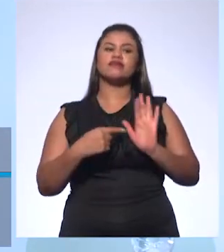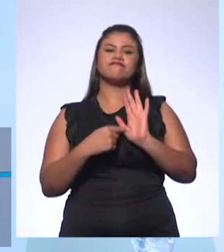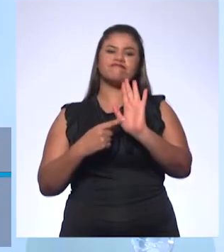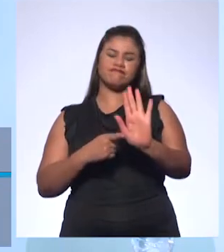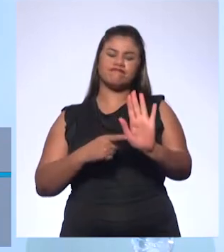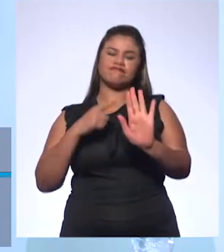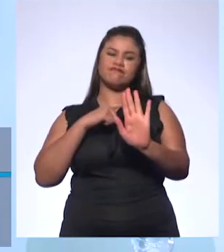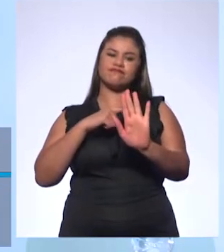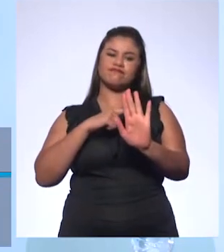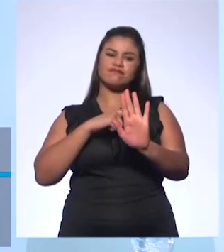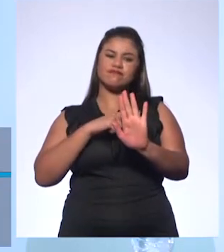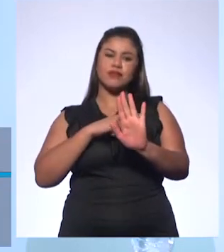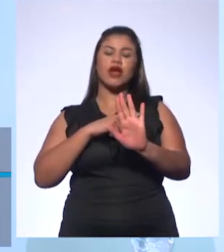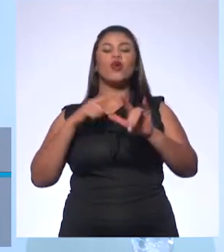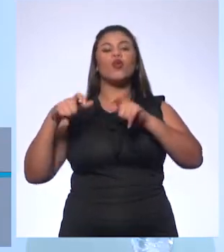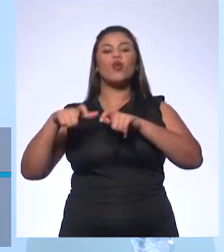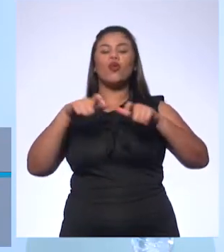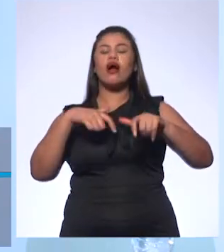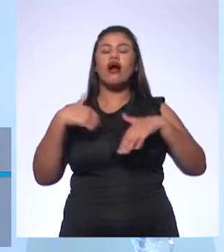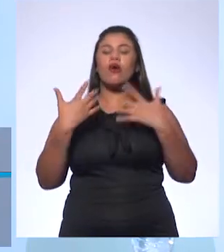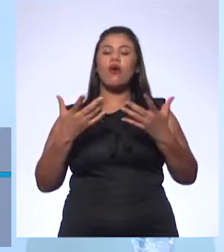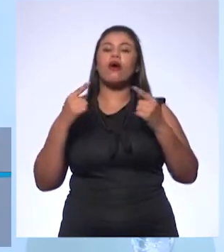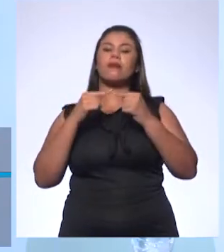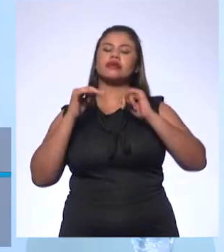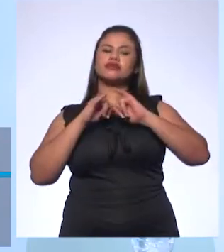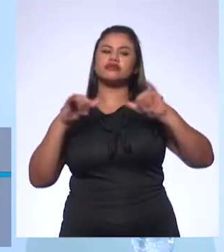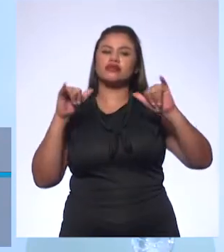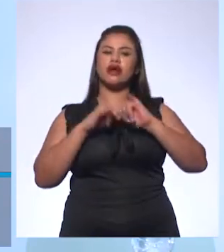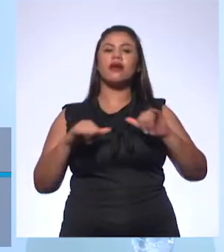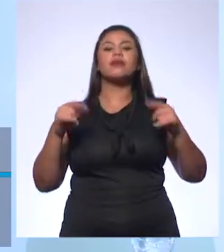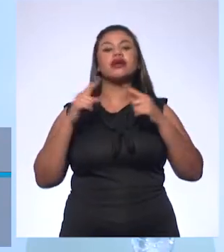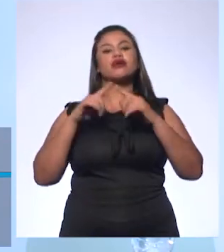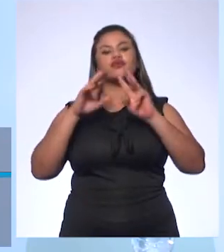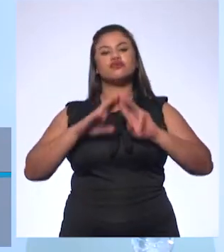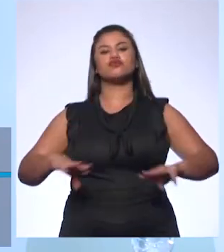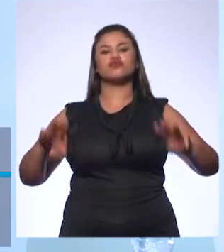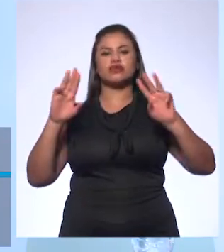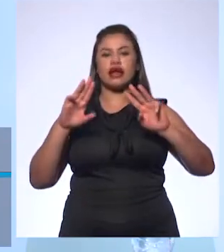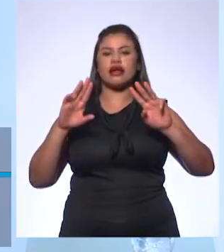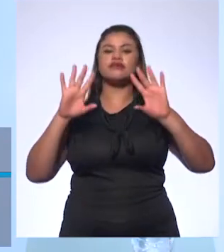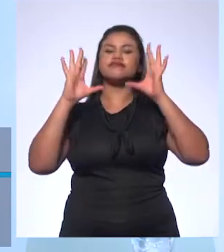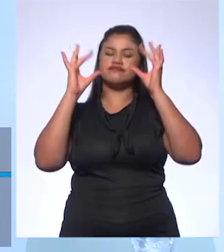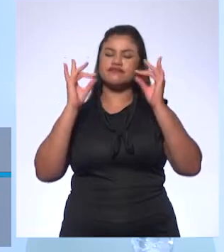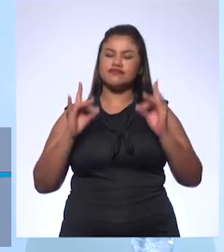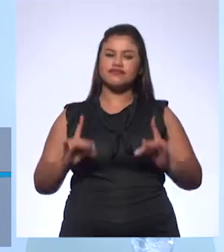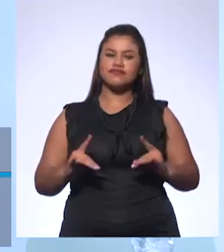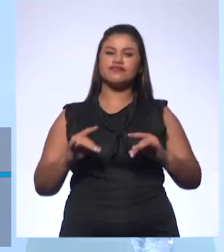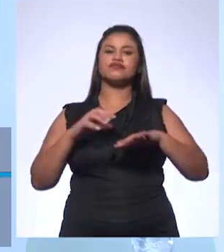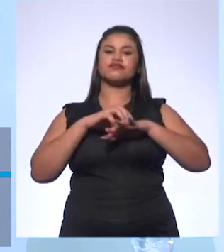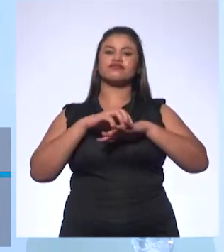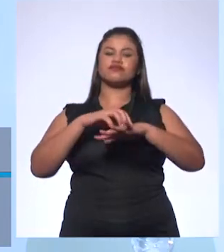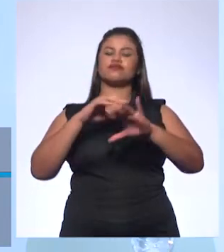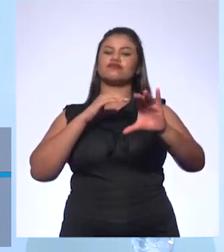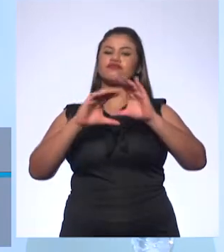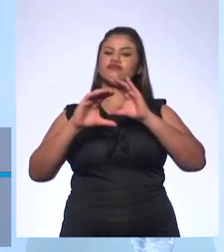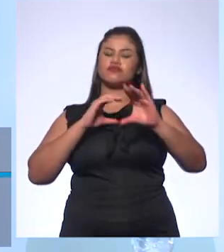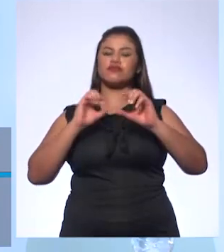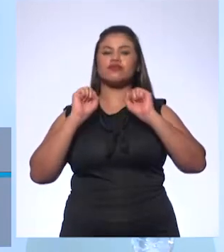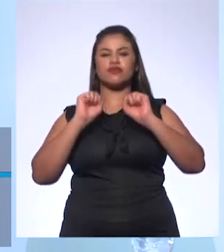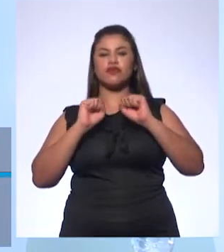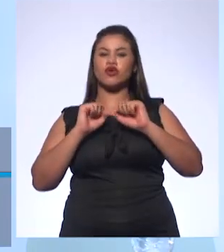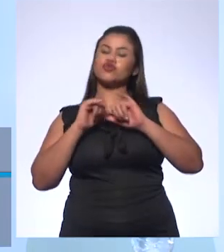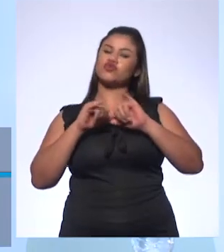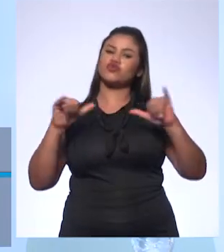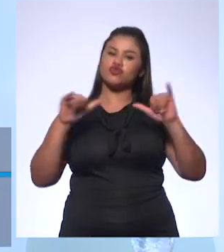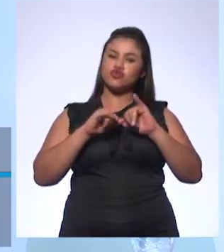aparecer, né, de onde vem essa notícia. Então, é sim do site da ONU. Então, é um site específico. Então, o veículo de comunicação pode ser uma notícia,